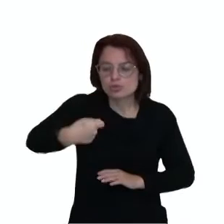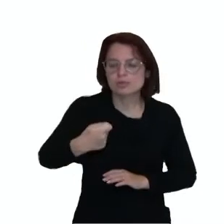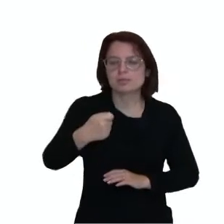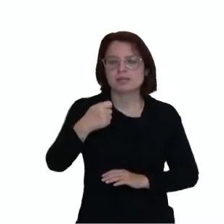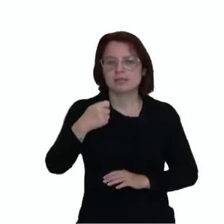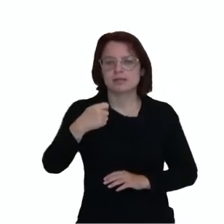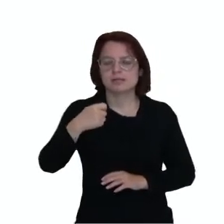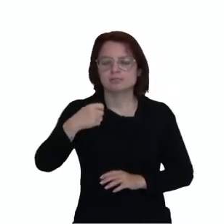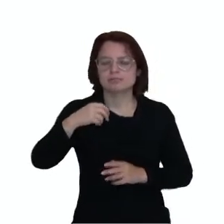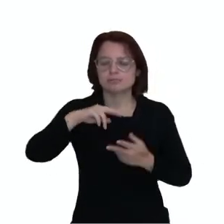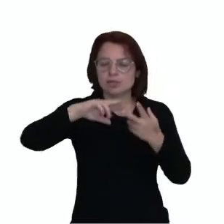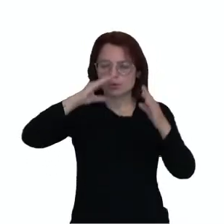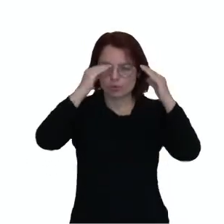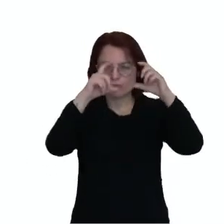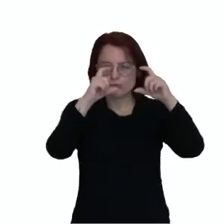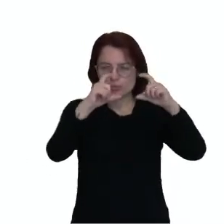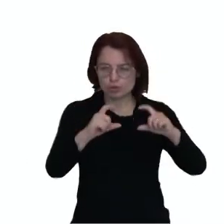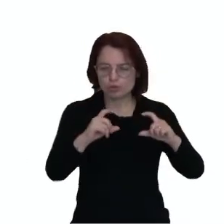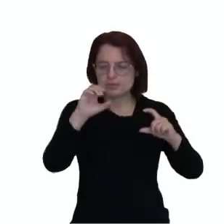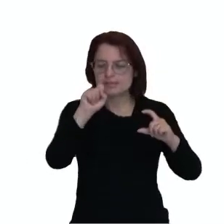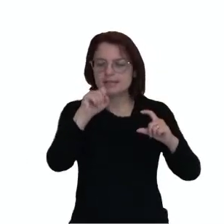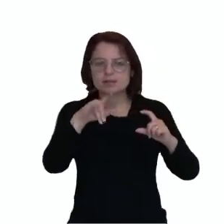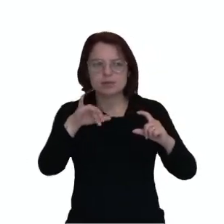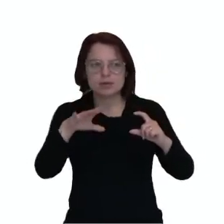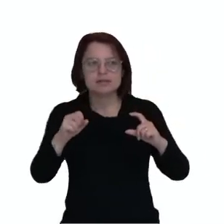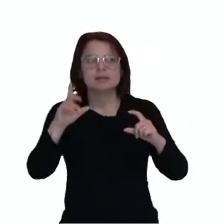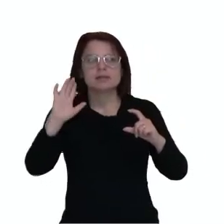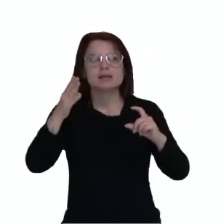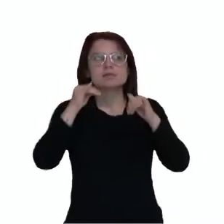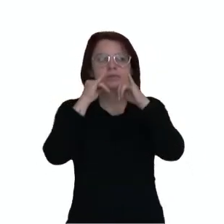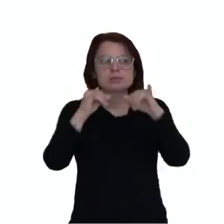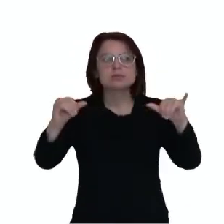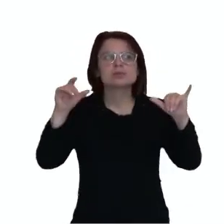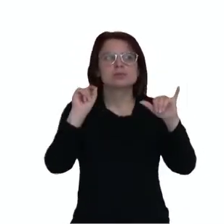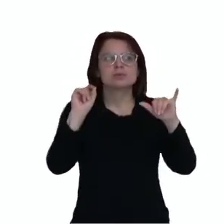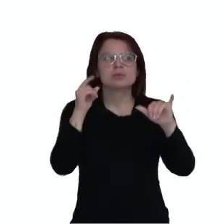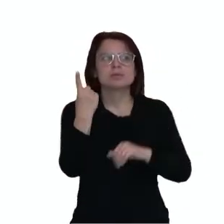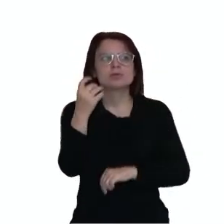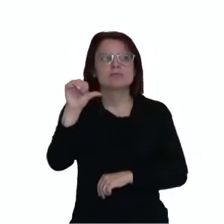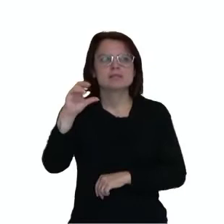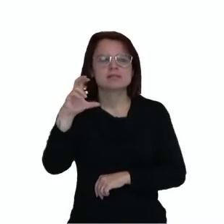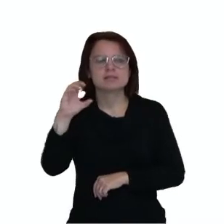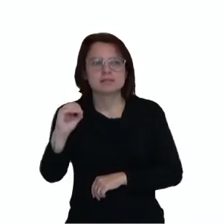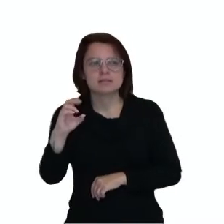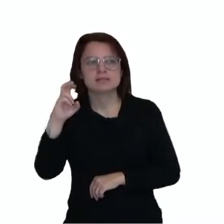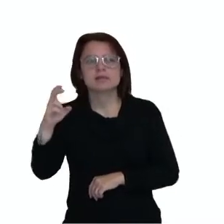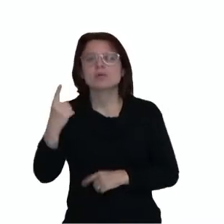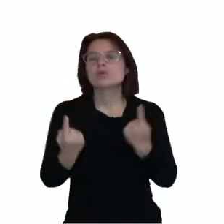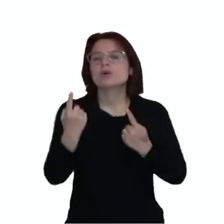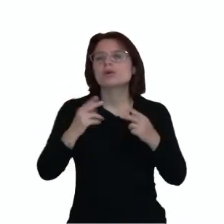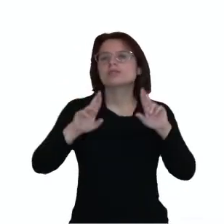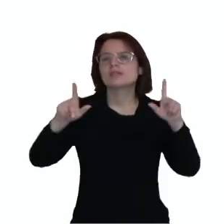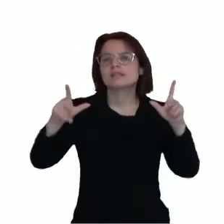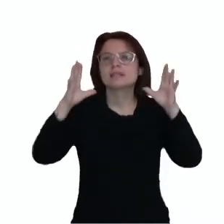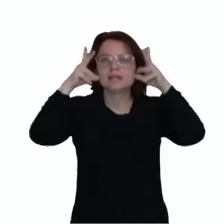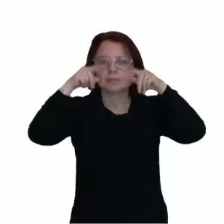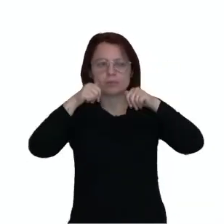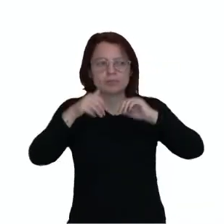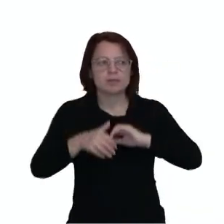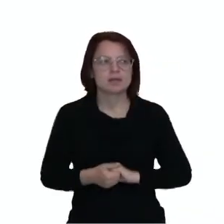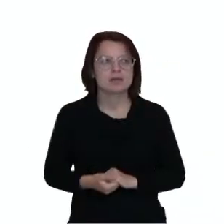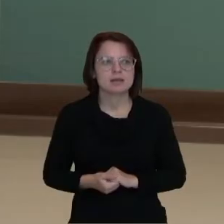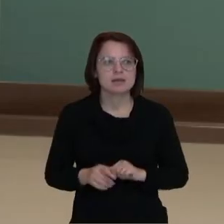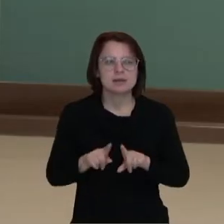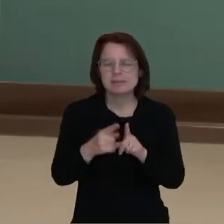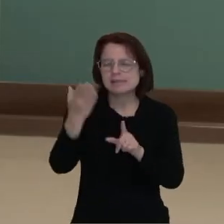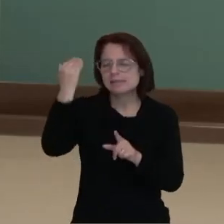Em 1905, ela publicou descobertas da diferenciação sexual dos animais. Mas